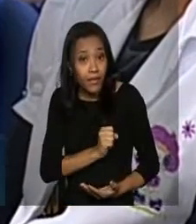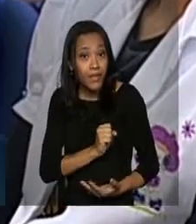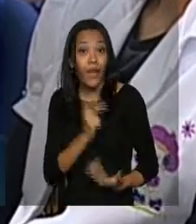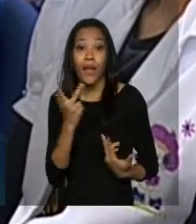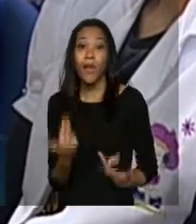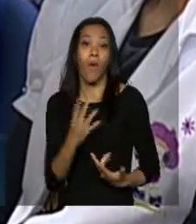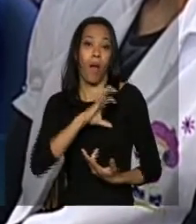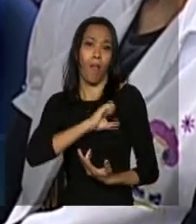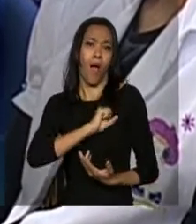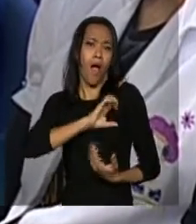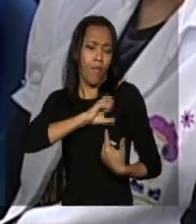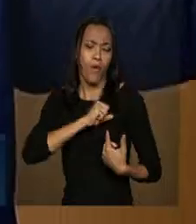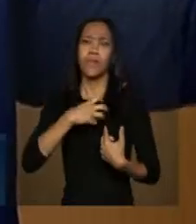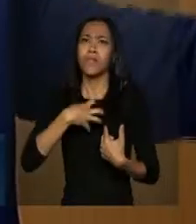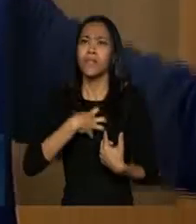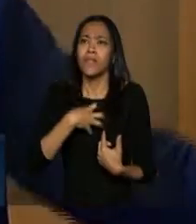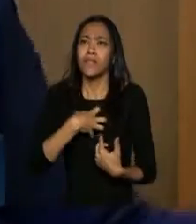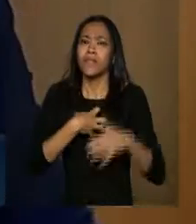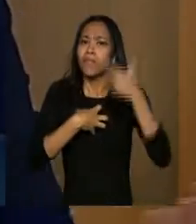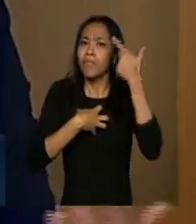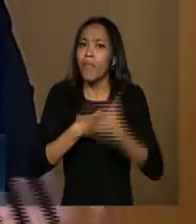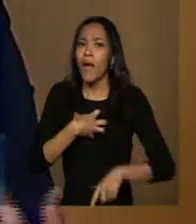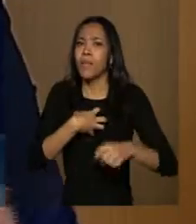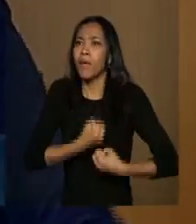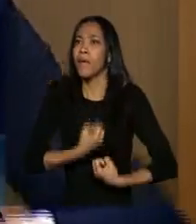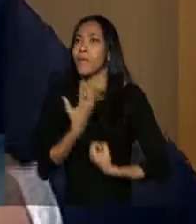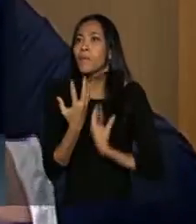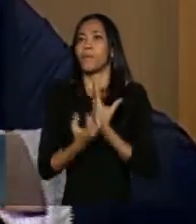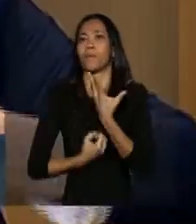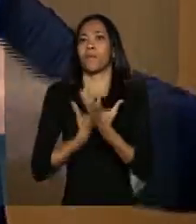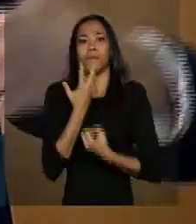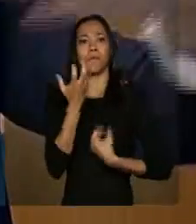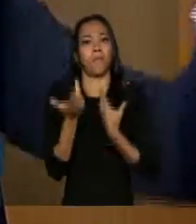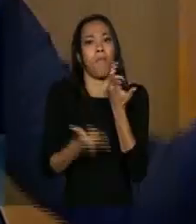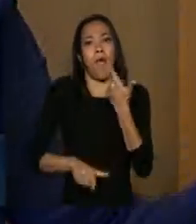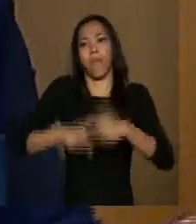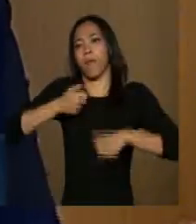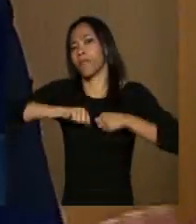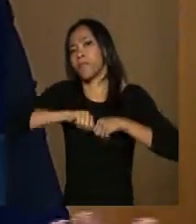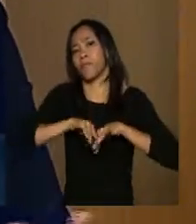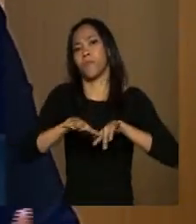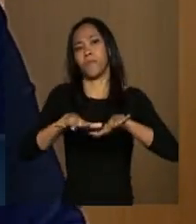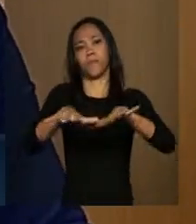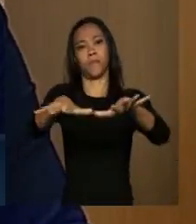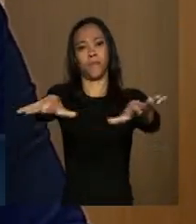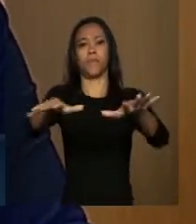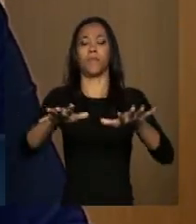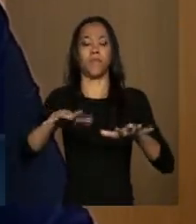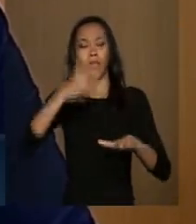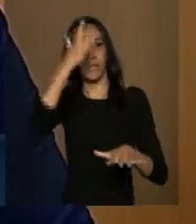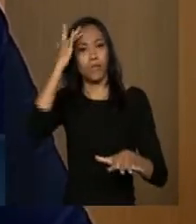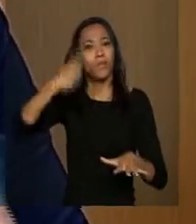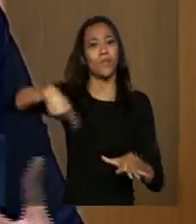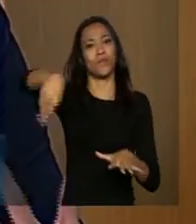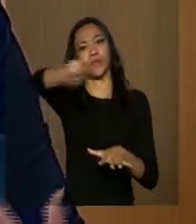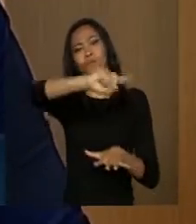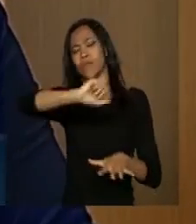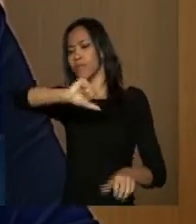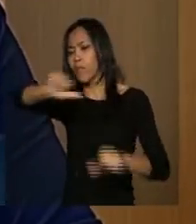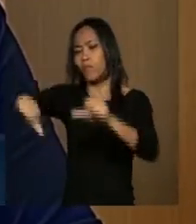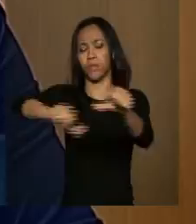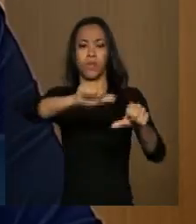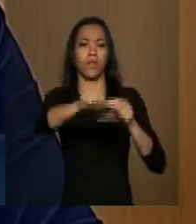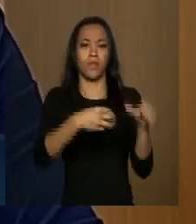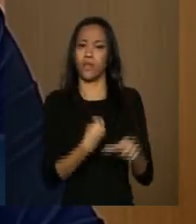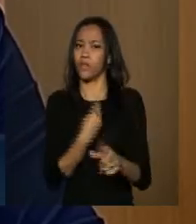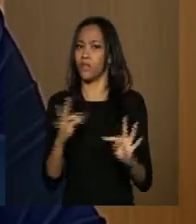você sente, mais ele jorra de dentro de você. E mais ele atinge as milhares de pessoas por esse planeta, mais ele transforma a